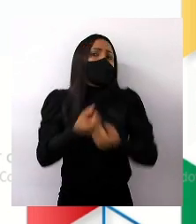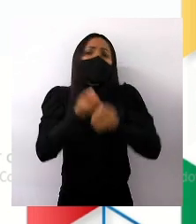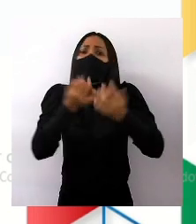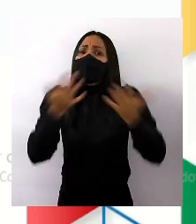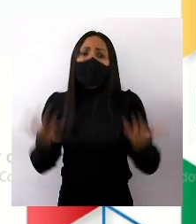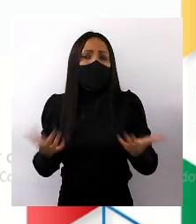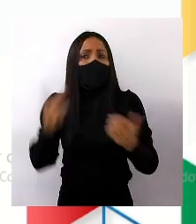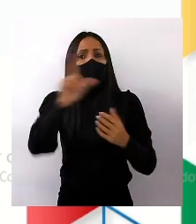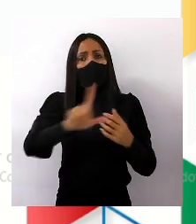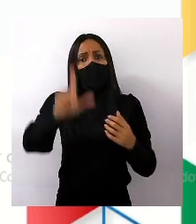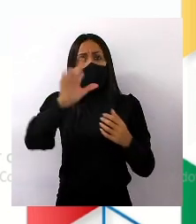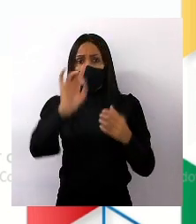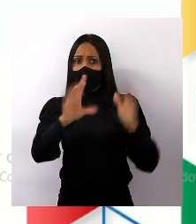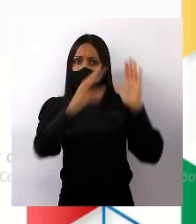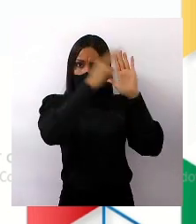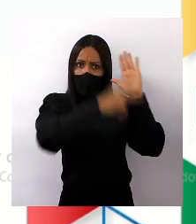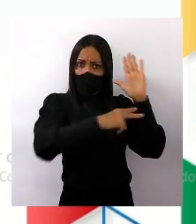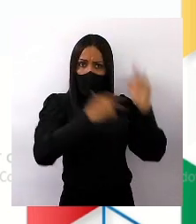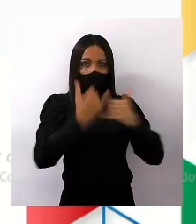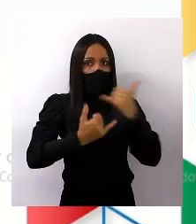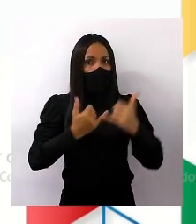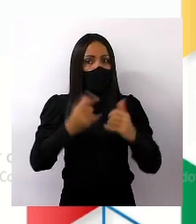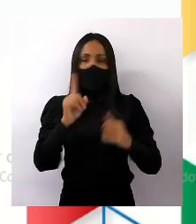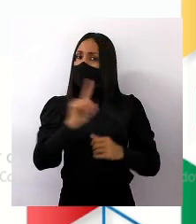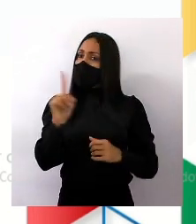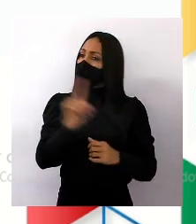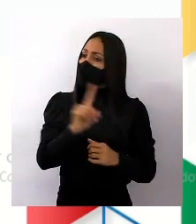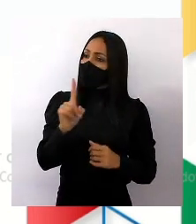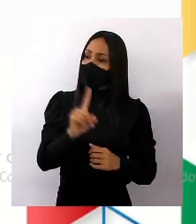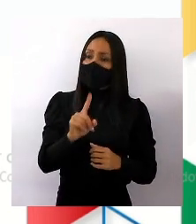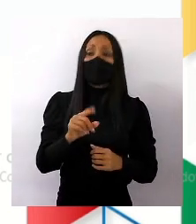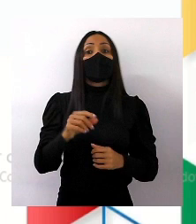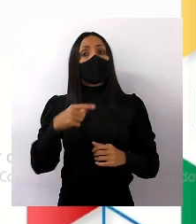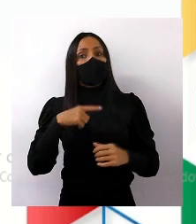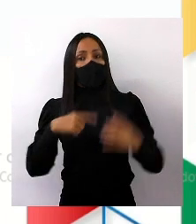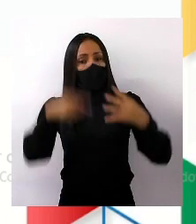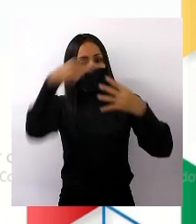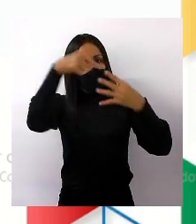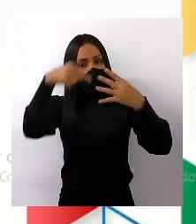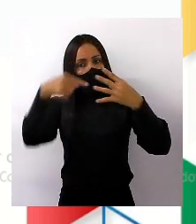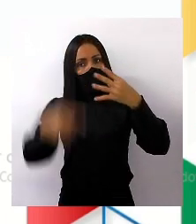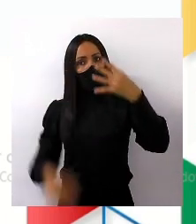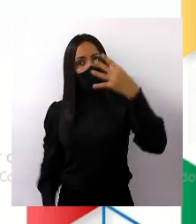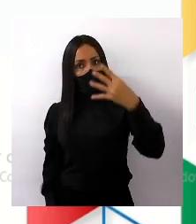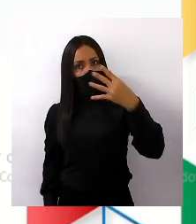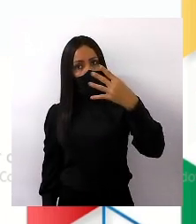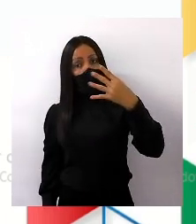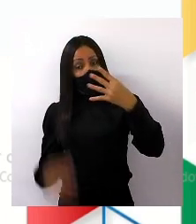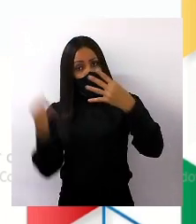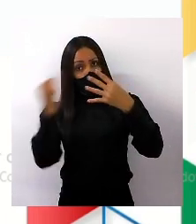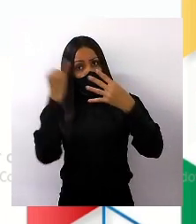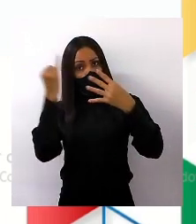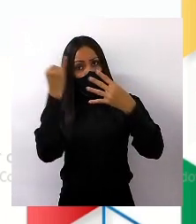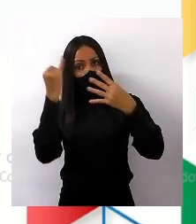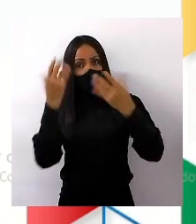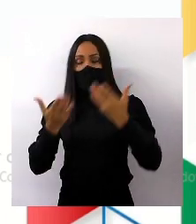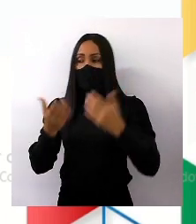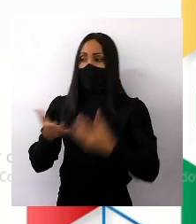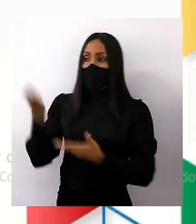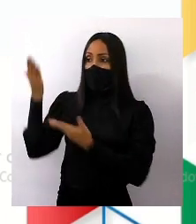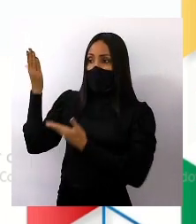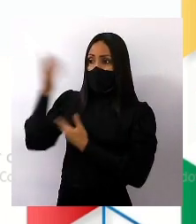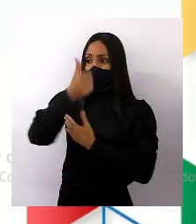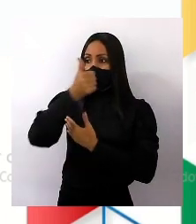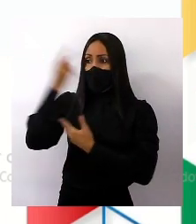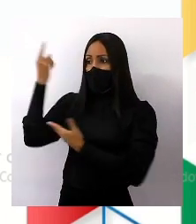para a gente ler e se divertir? Não. A literatura tem 4 funções distintas. E elas estão aí. A primeira